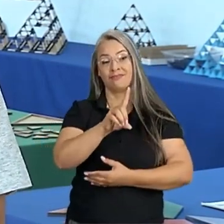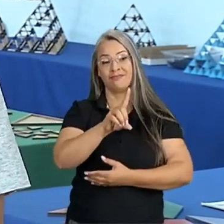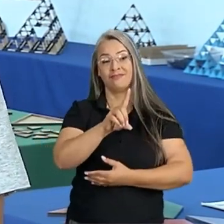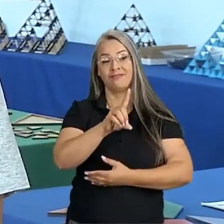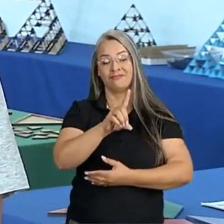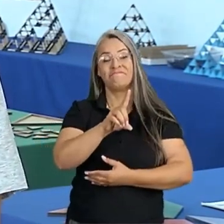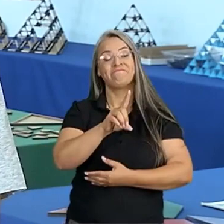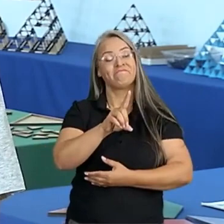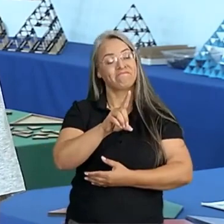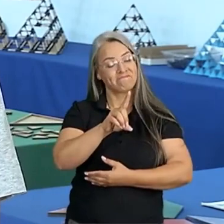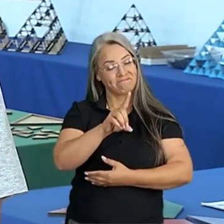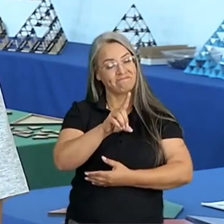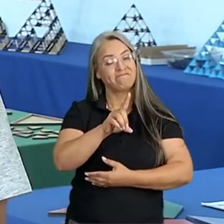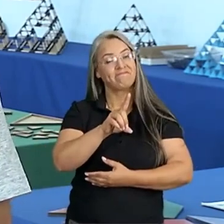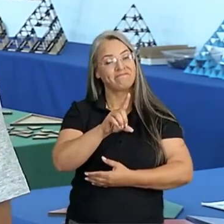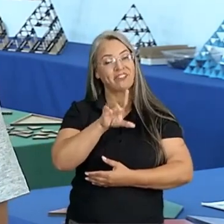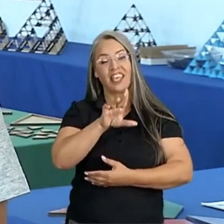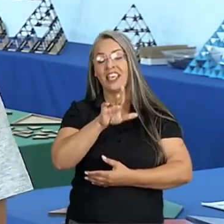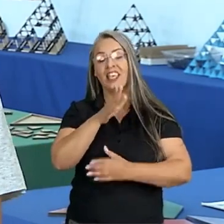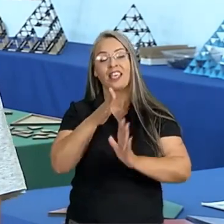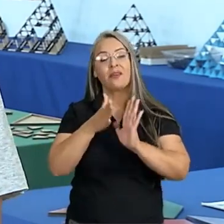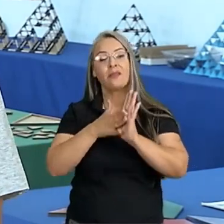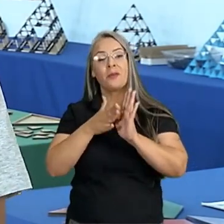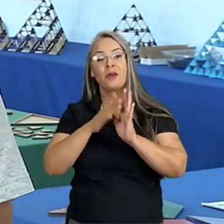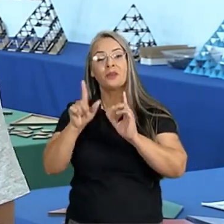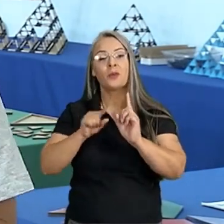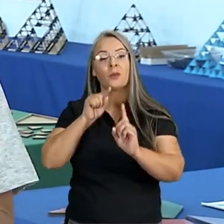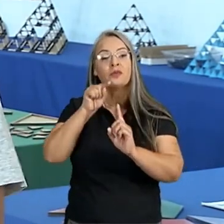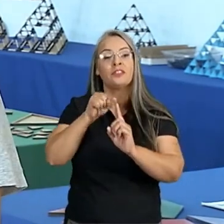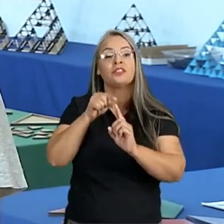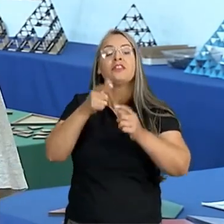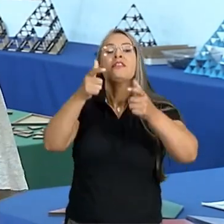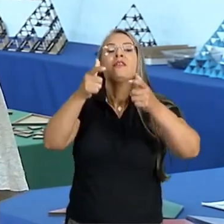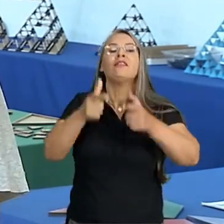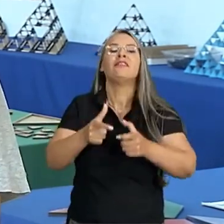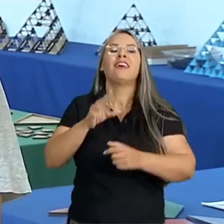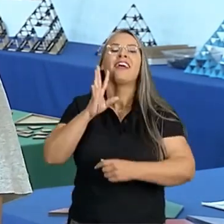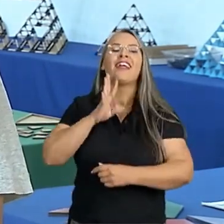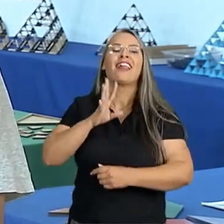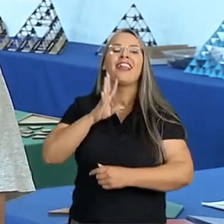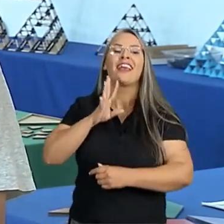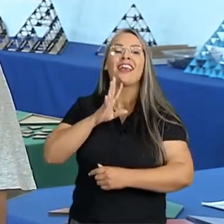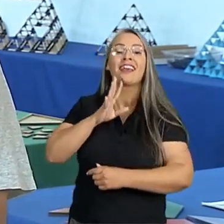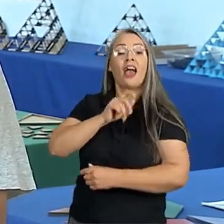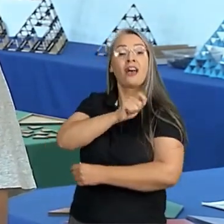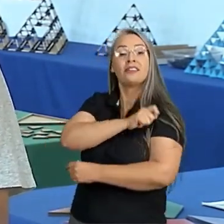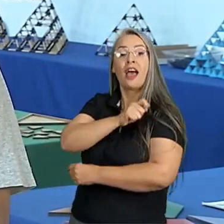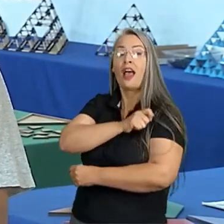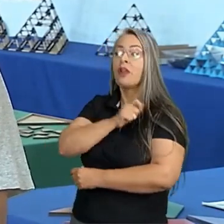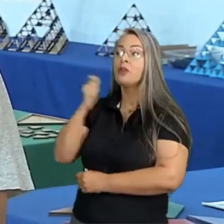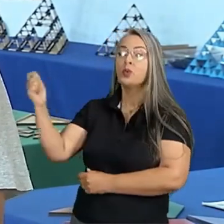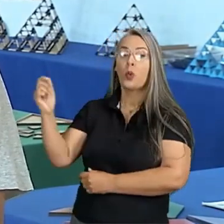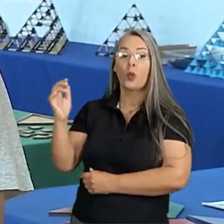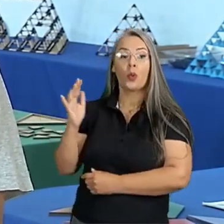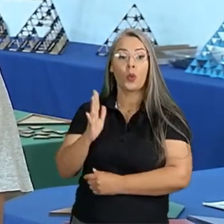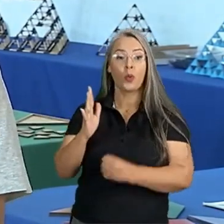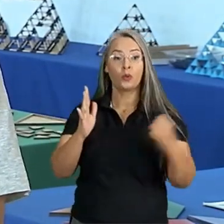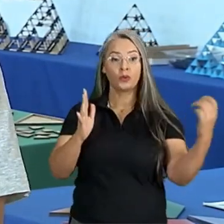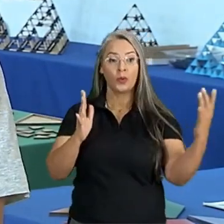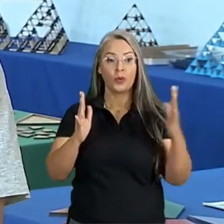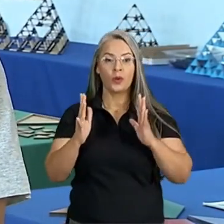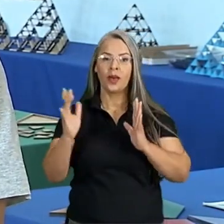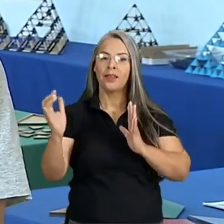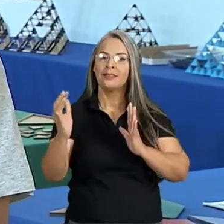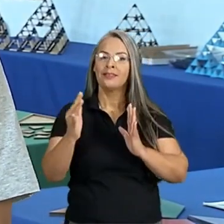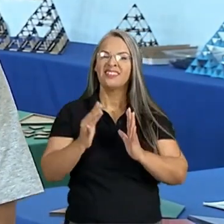tem um espaço bem legal para trazer os meninos dentro da Universidade que seria um lugar atraente